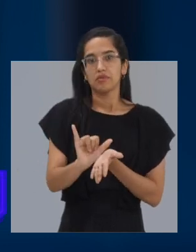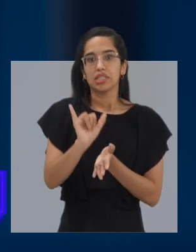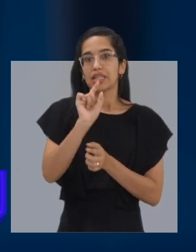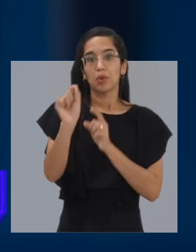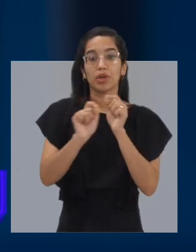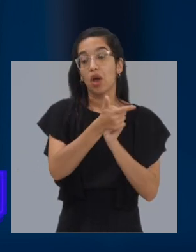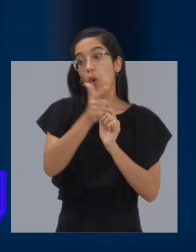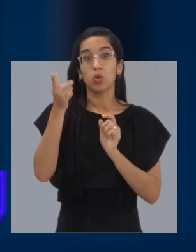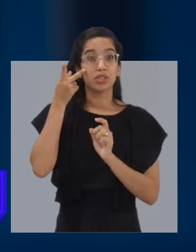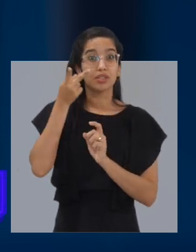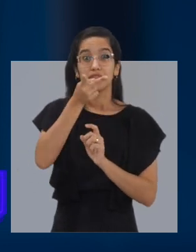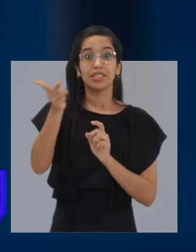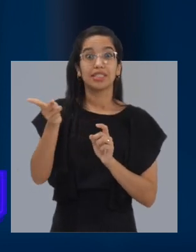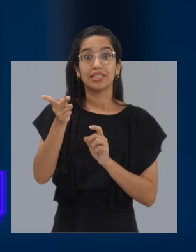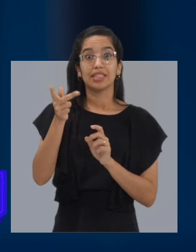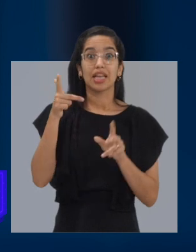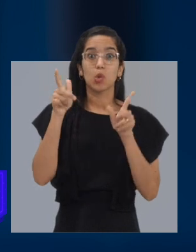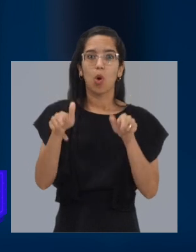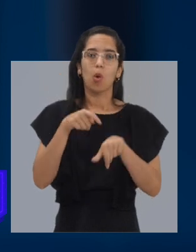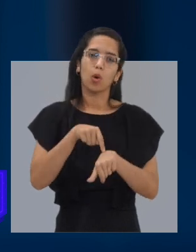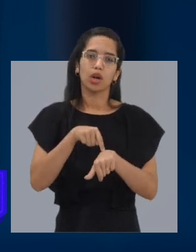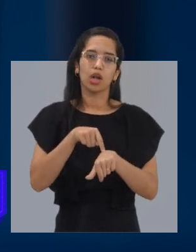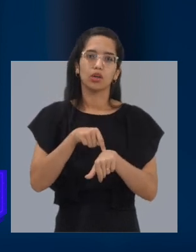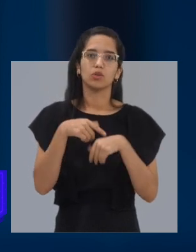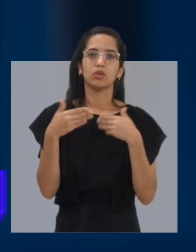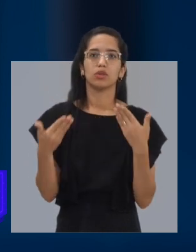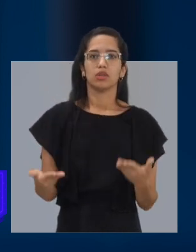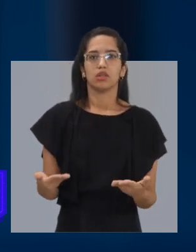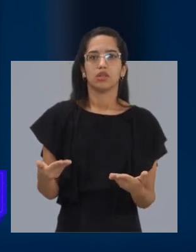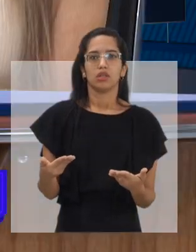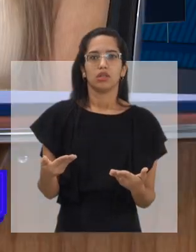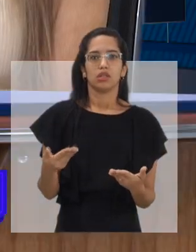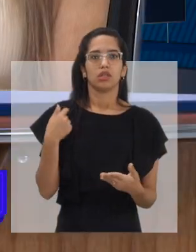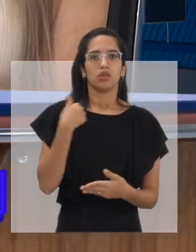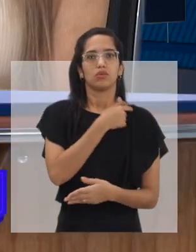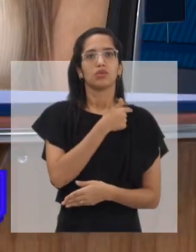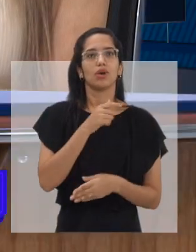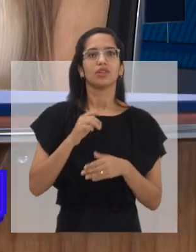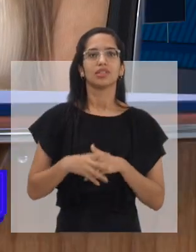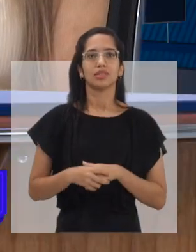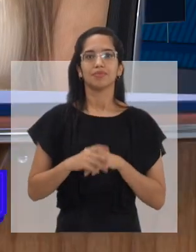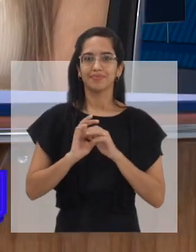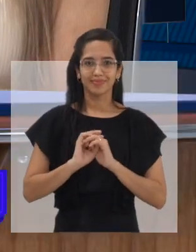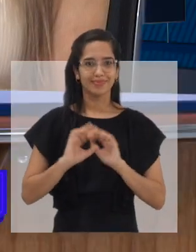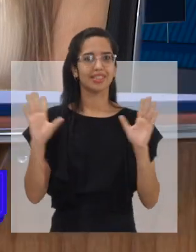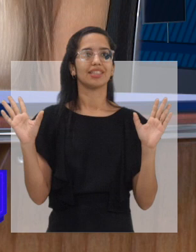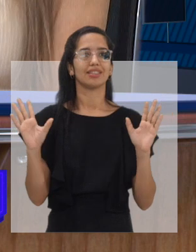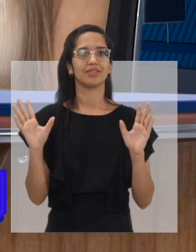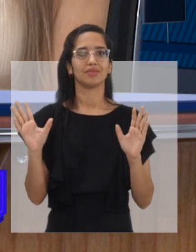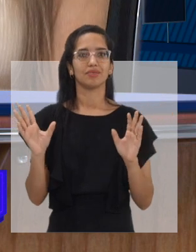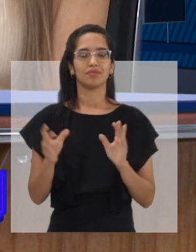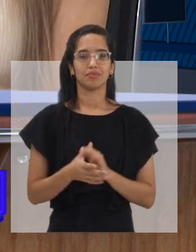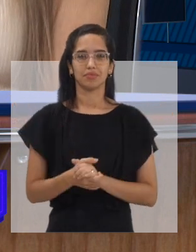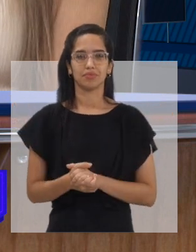outras visitas. Mas é muito simples e estamos lá à disposição. Está valendo a pena, né, Mônica, estar à frente